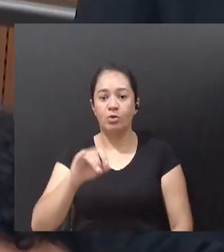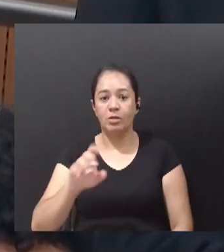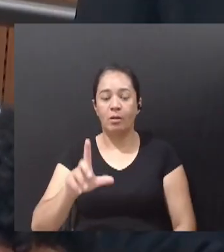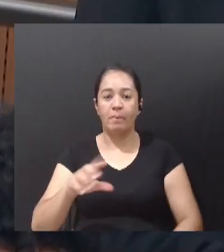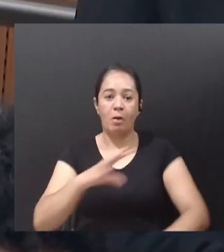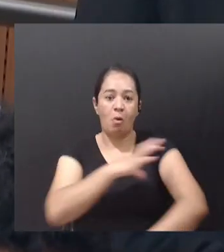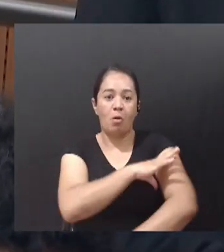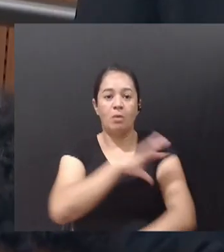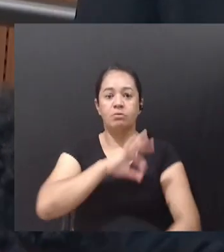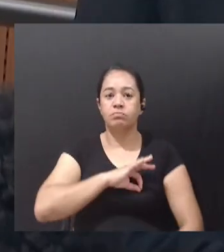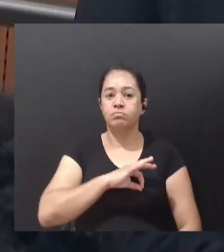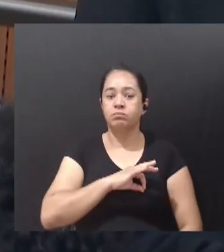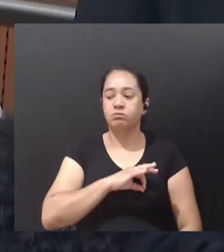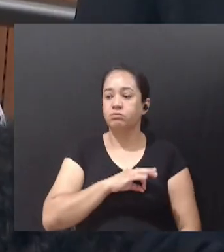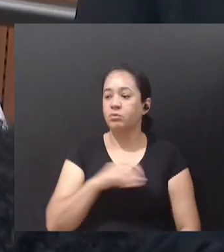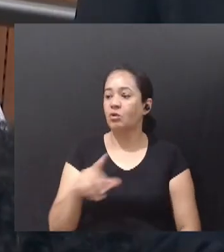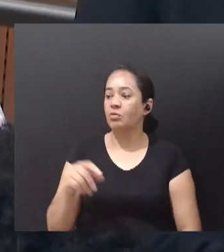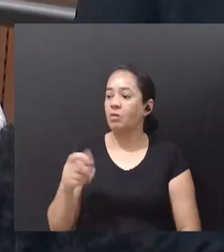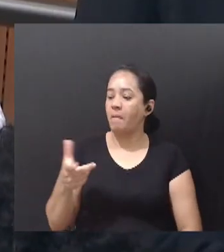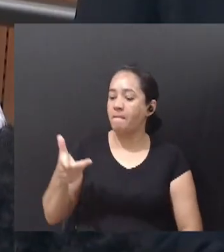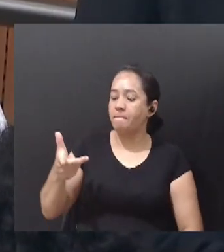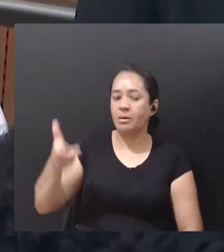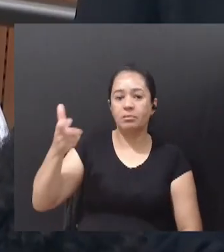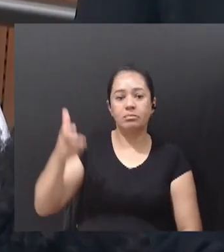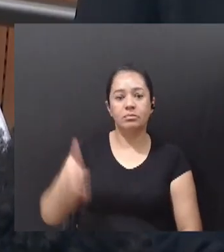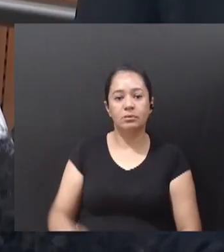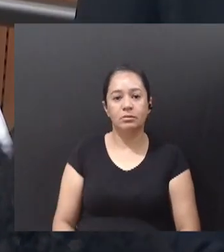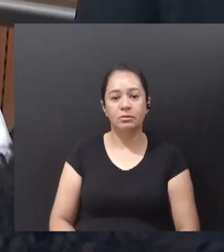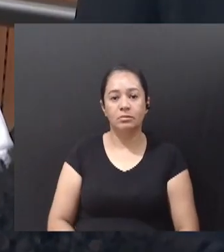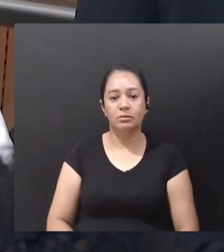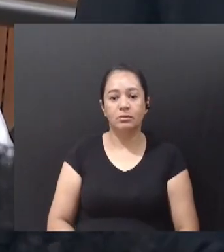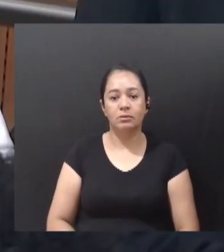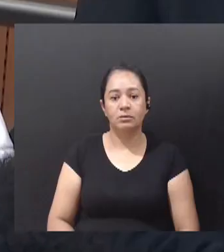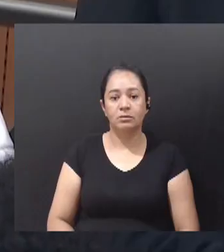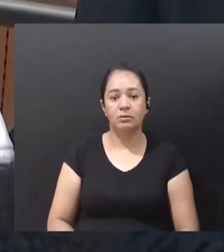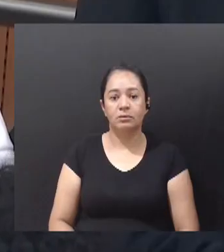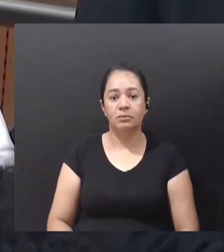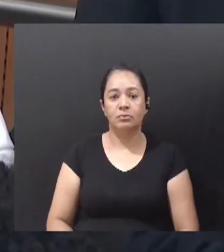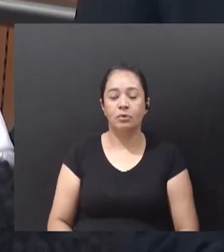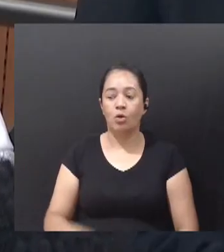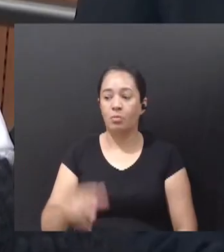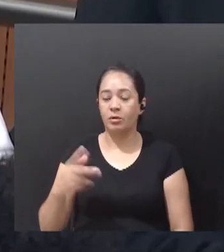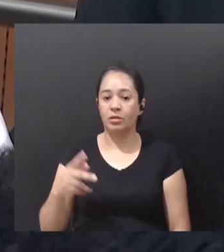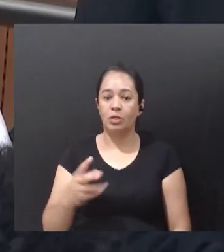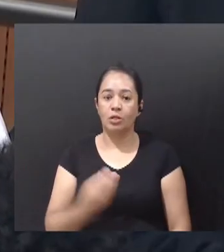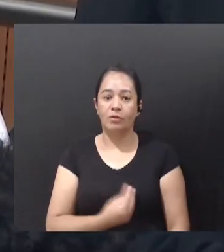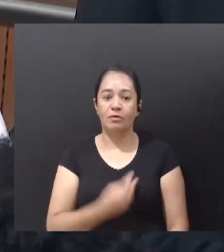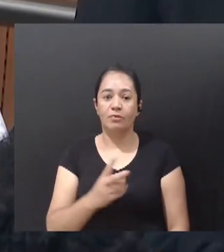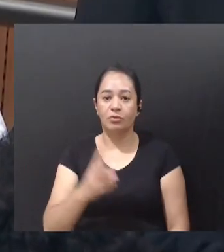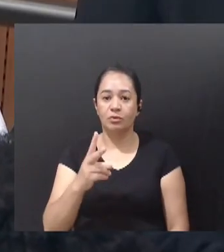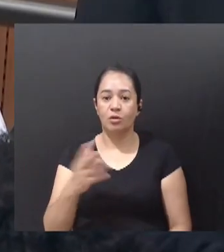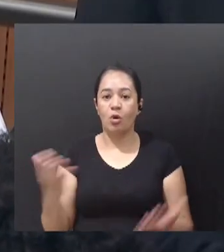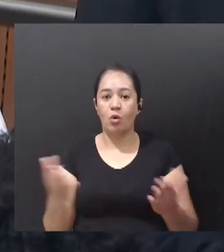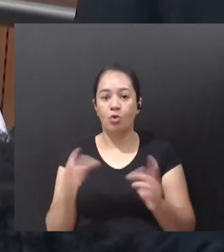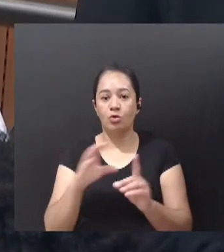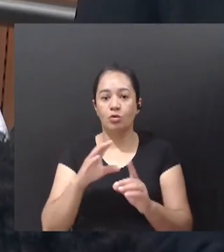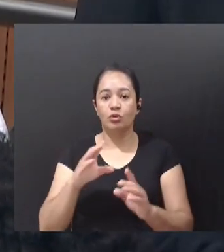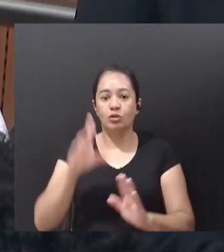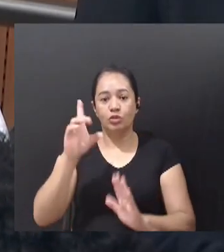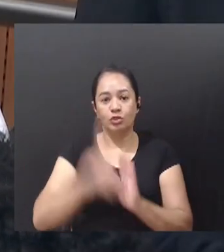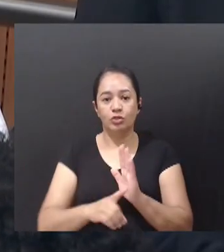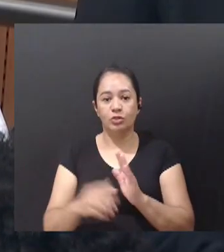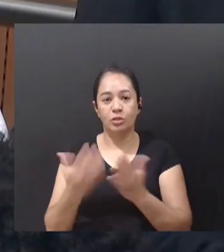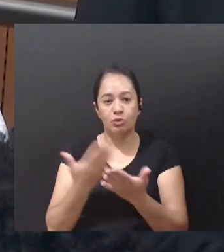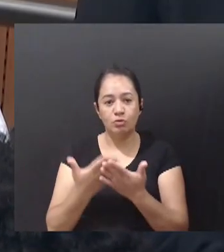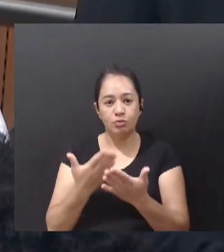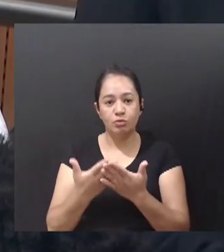dele não valia. E aí alvejou ele e o irmão dele. O irmão dele sobreviveu, hoje está estudando direito, está aí crescendo, fortalecendo, mas ele